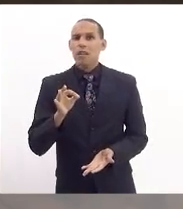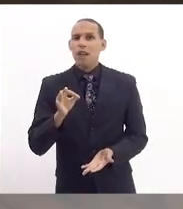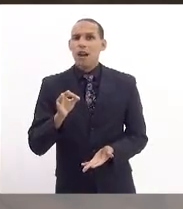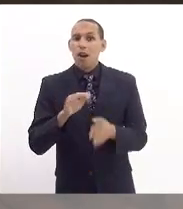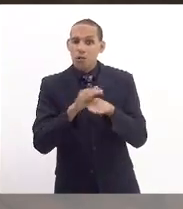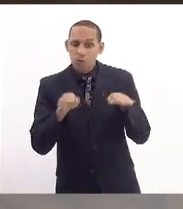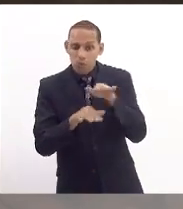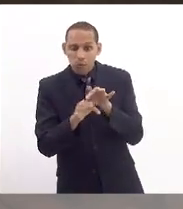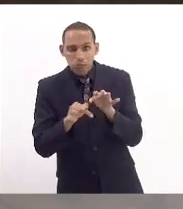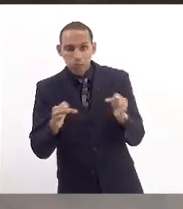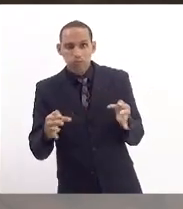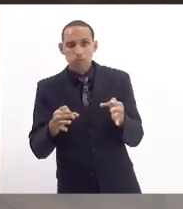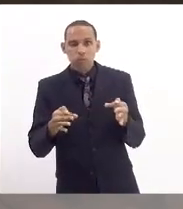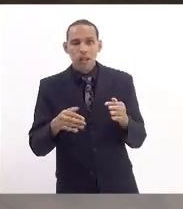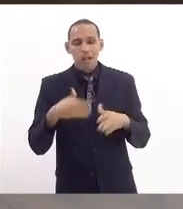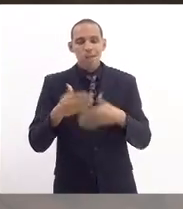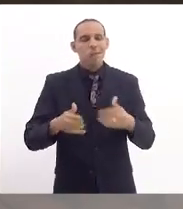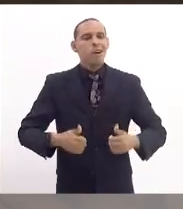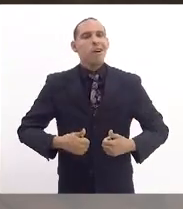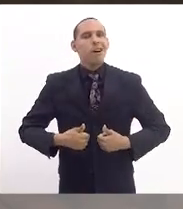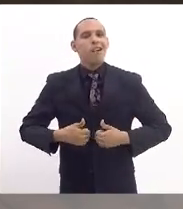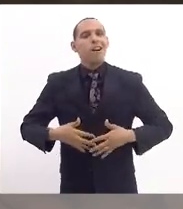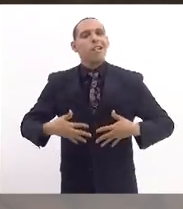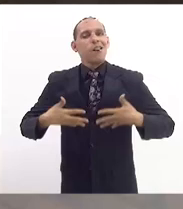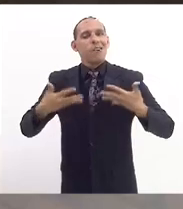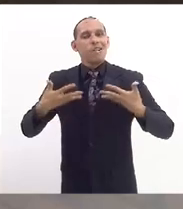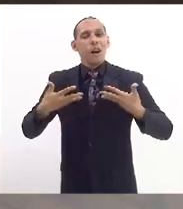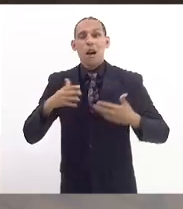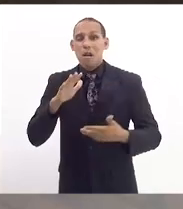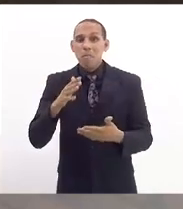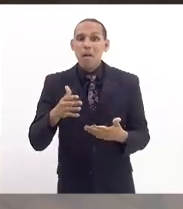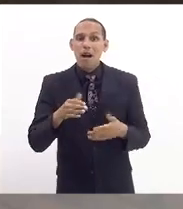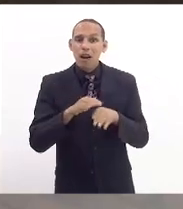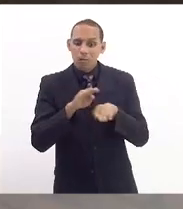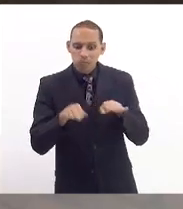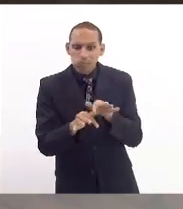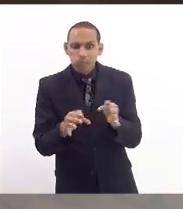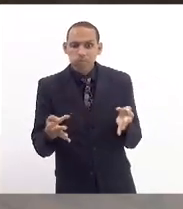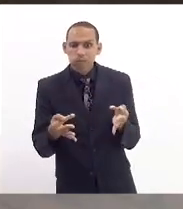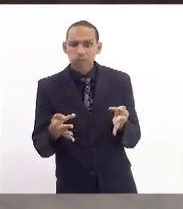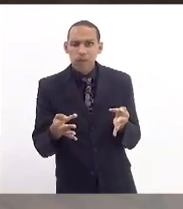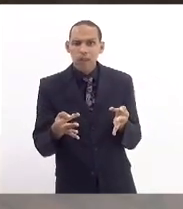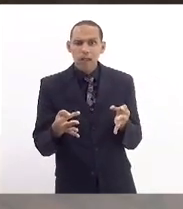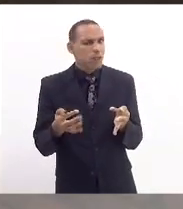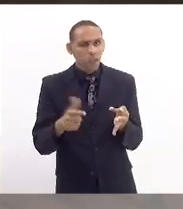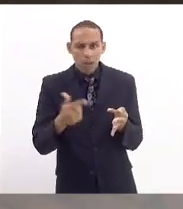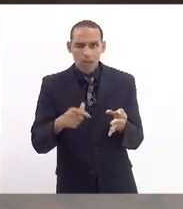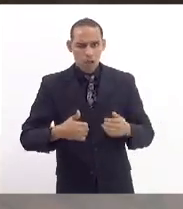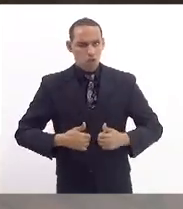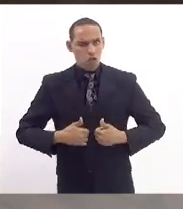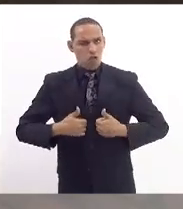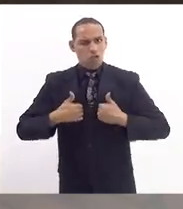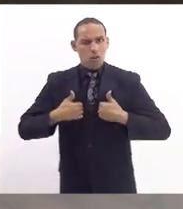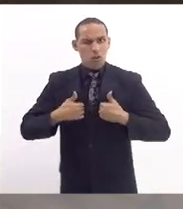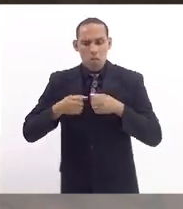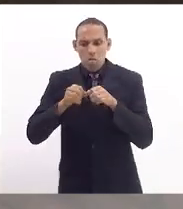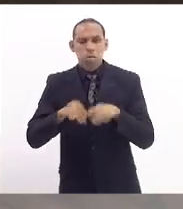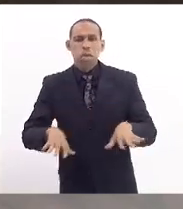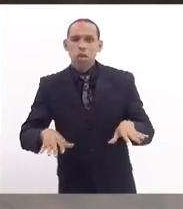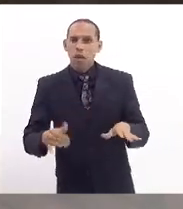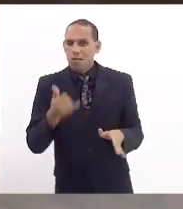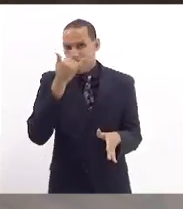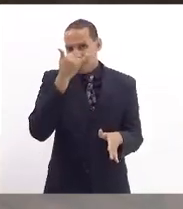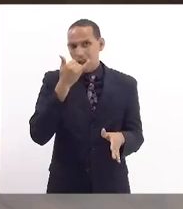arrogância precede a ruína e quem se a Lia se a ruína também se a ruína por omissão